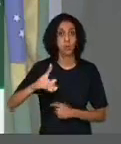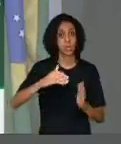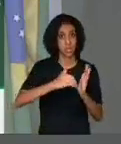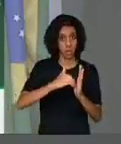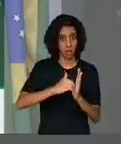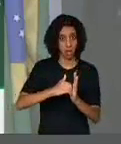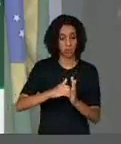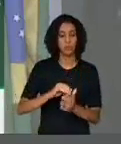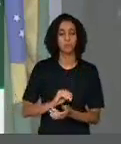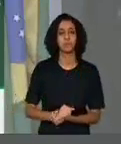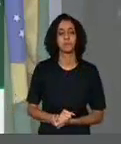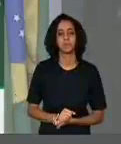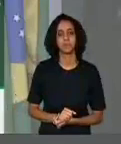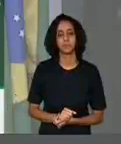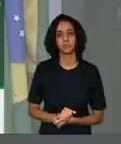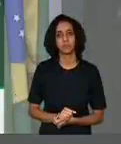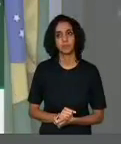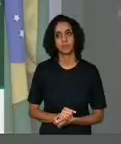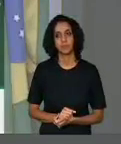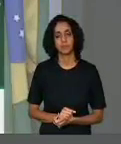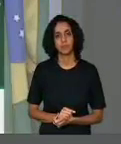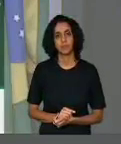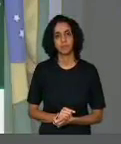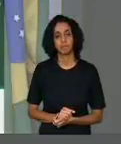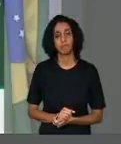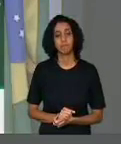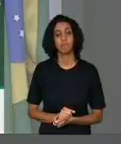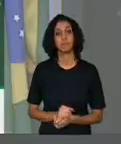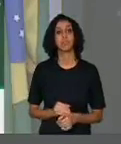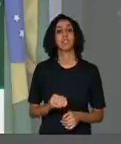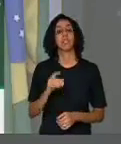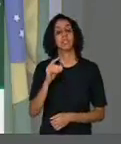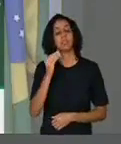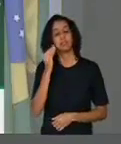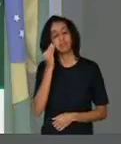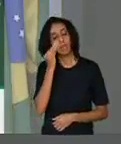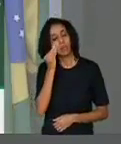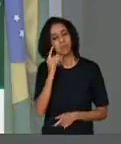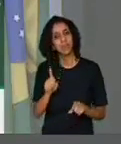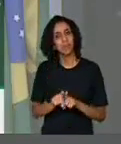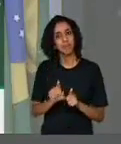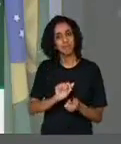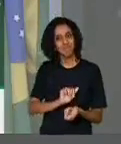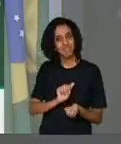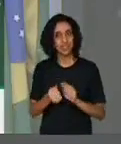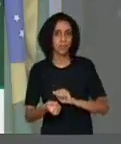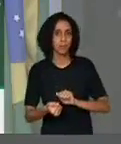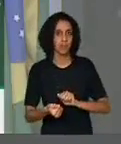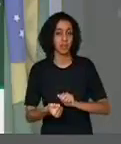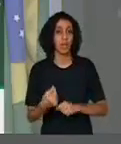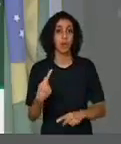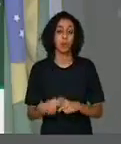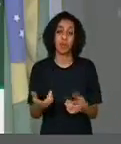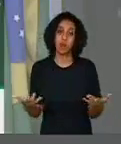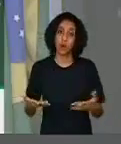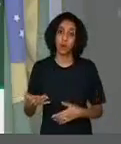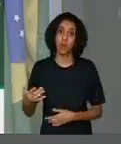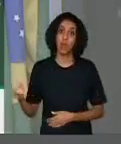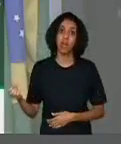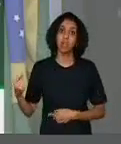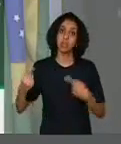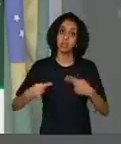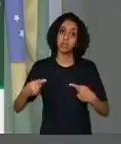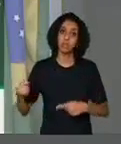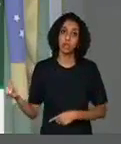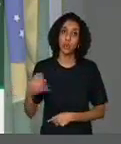Federal e buscando atualizar diante das necessidades e do novo debate que se